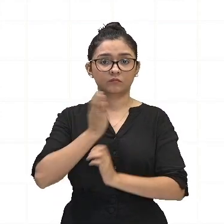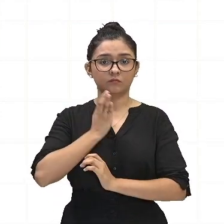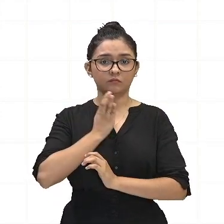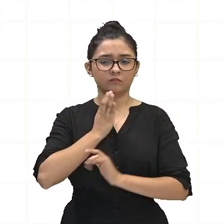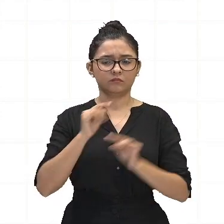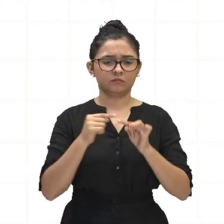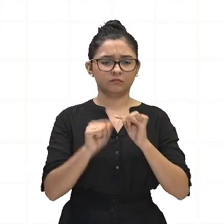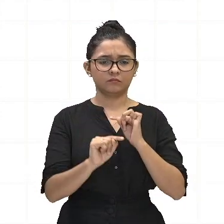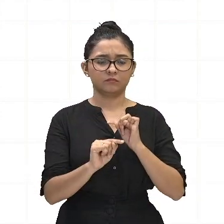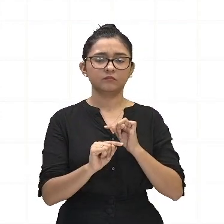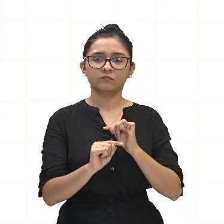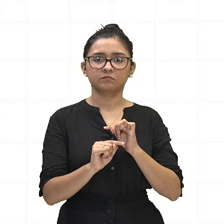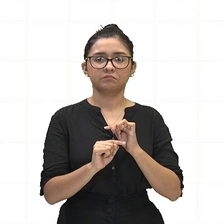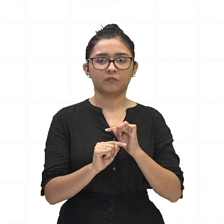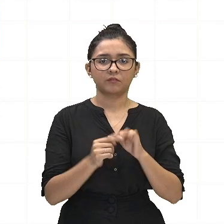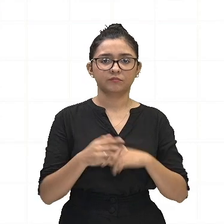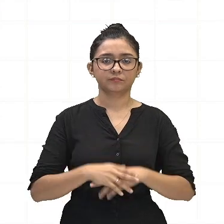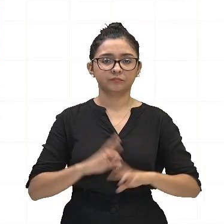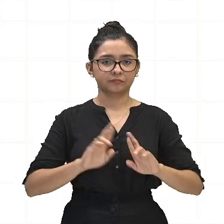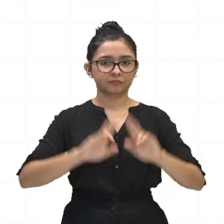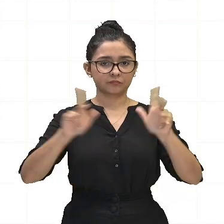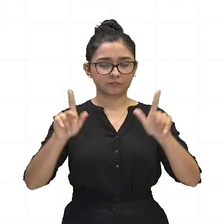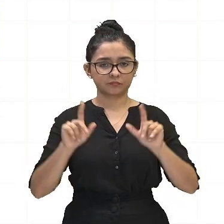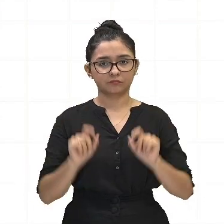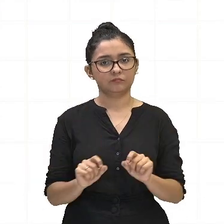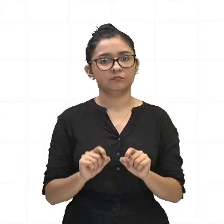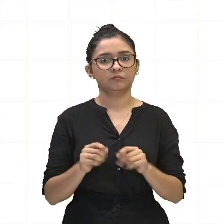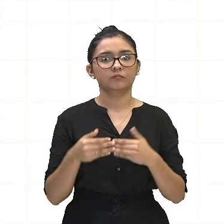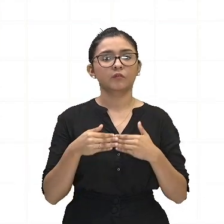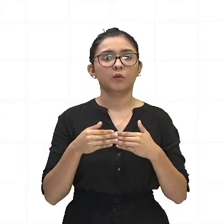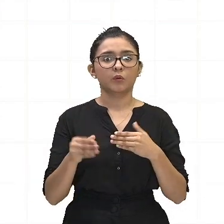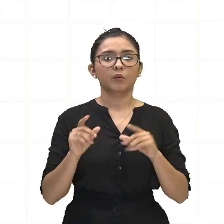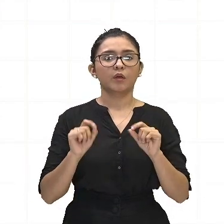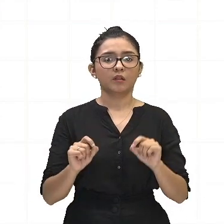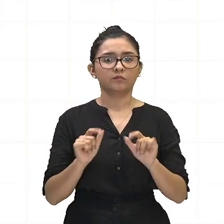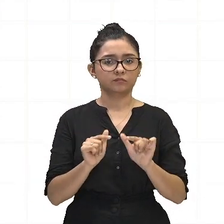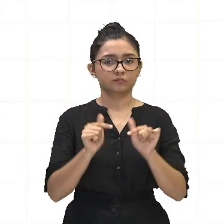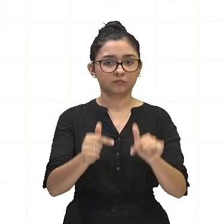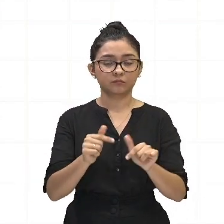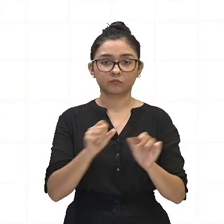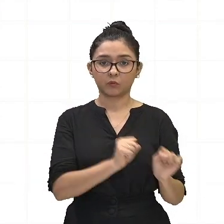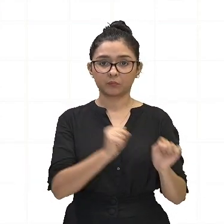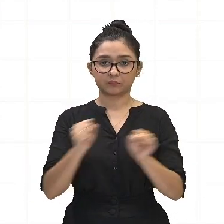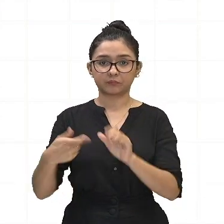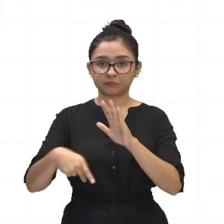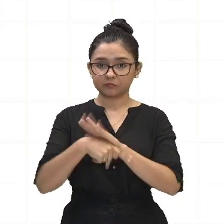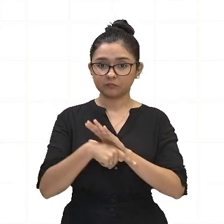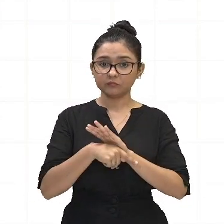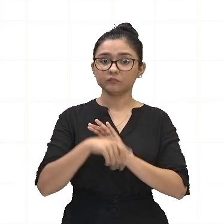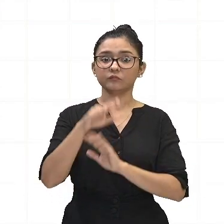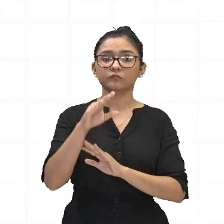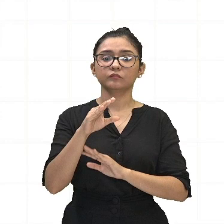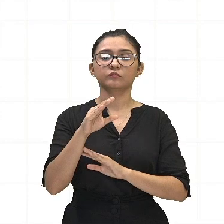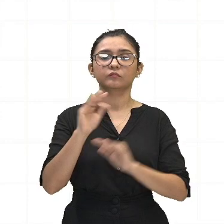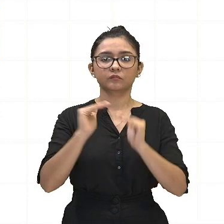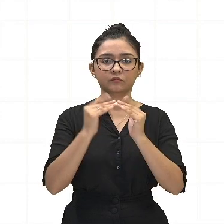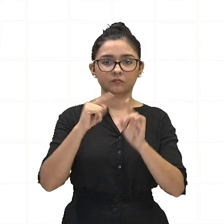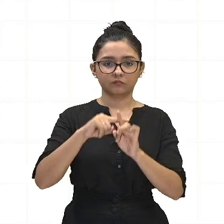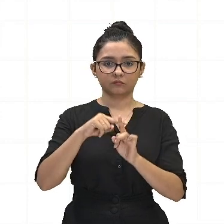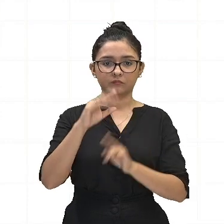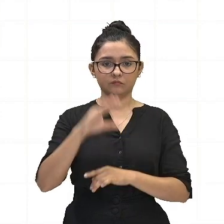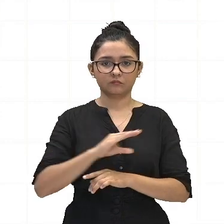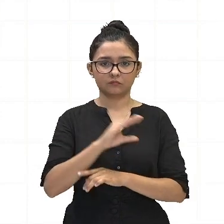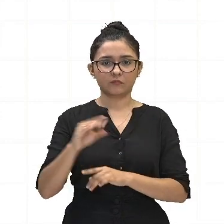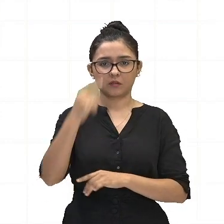condiz com essa nova realidade e ela vai passar a contestar o poder da igreja. A igreja, com aquele